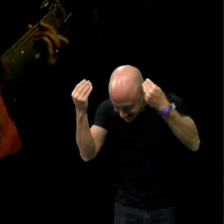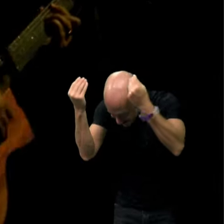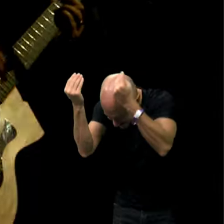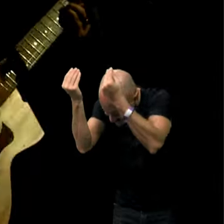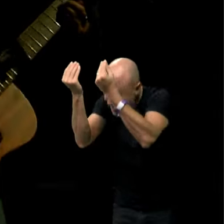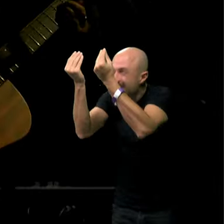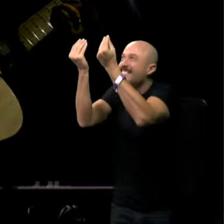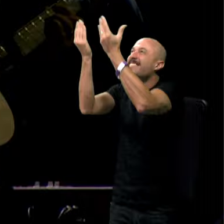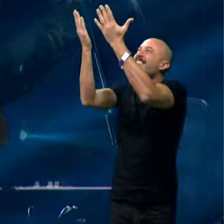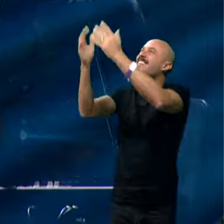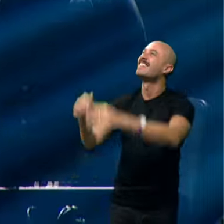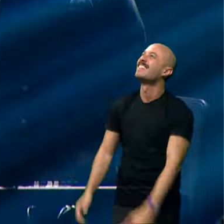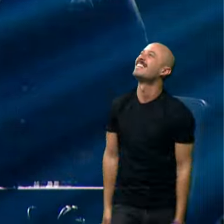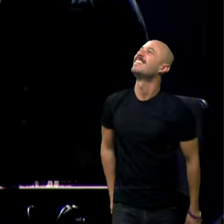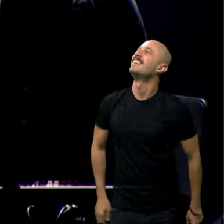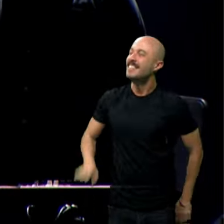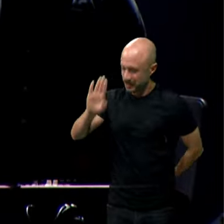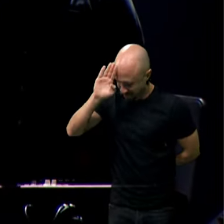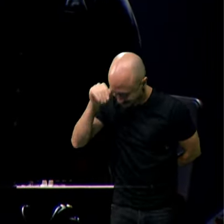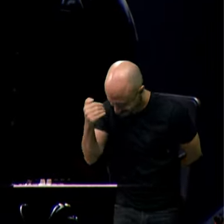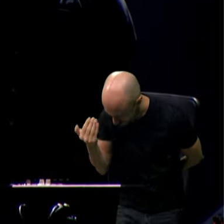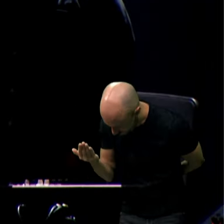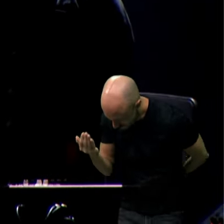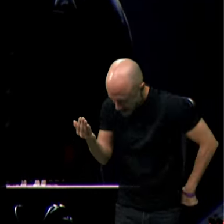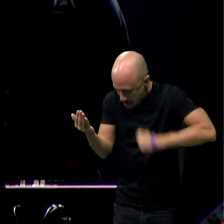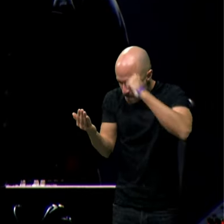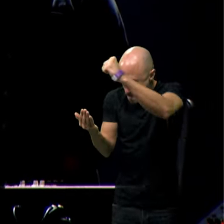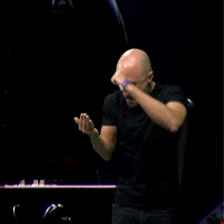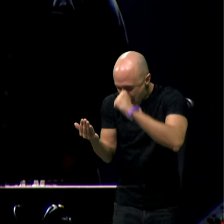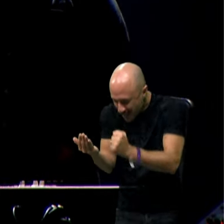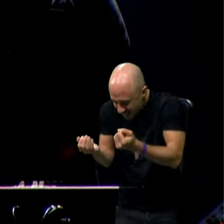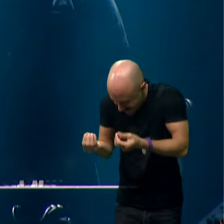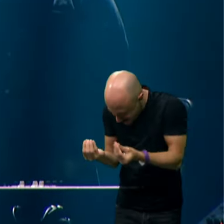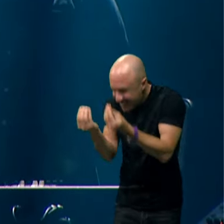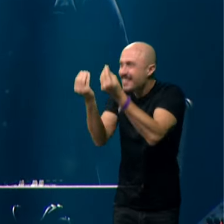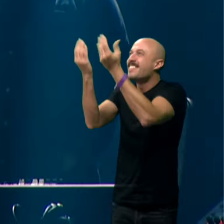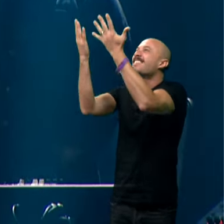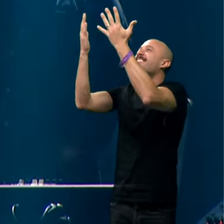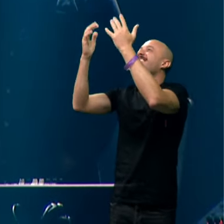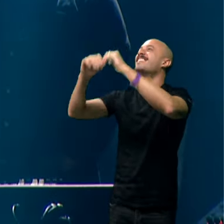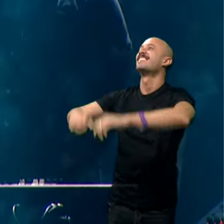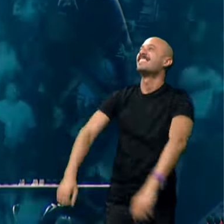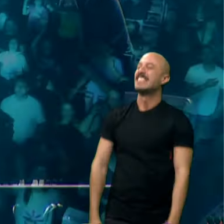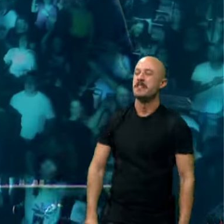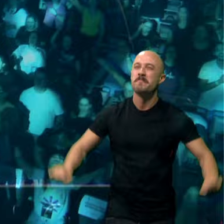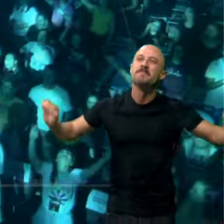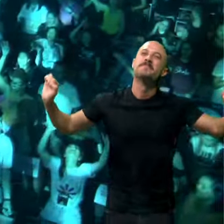glória, seja honra e o poder, seja